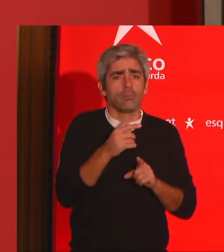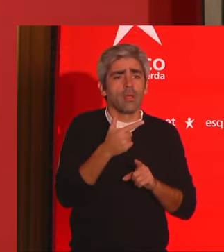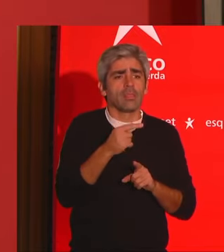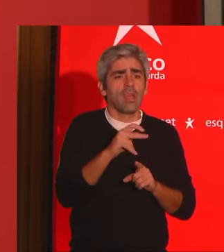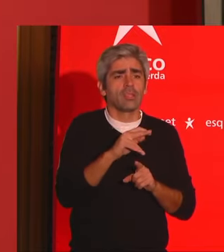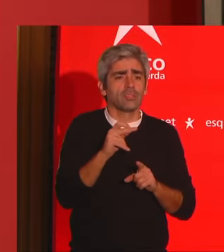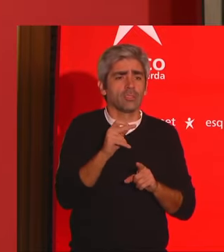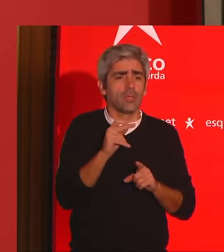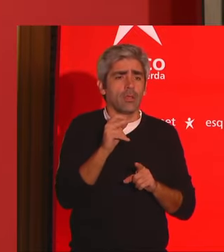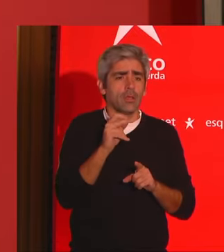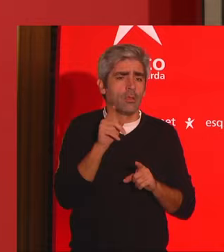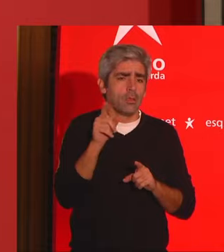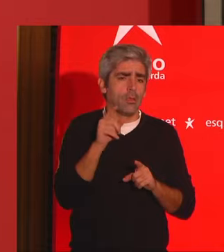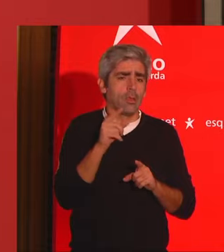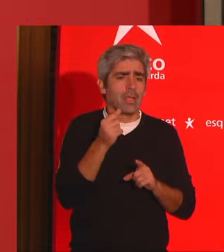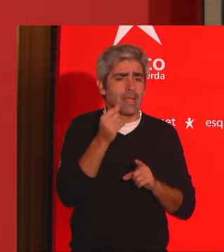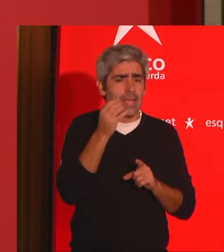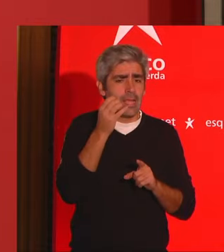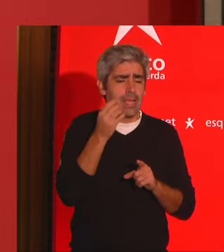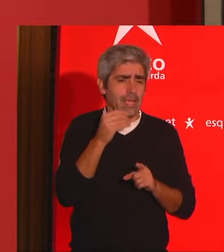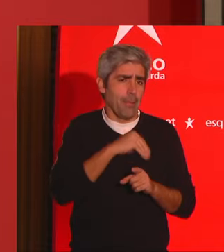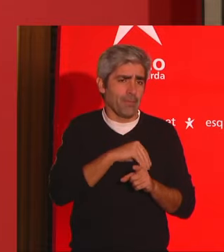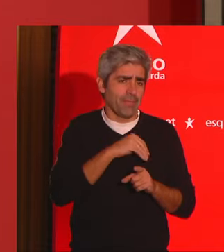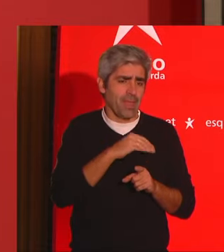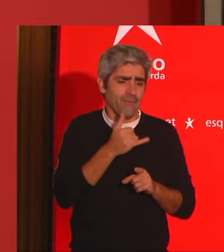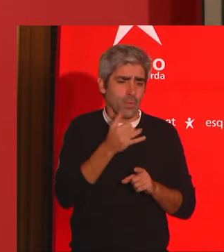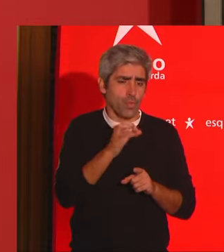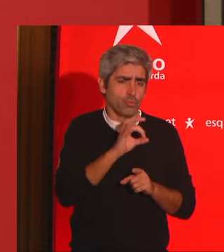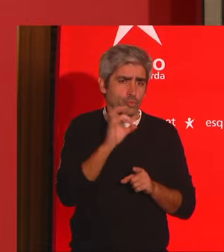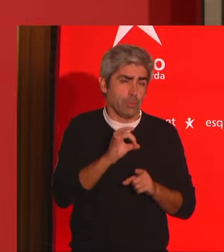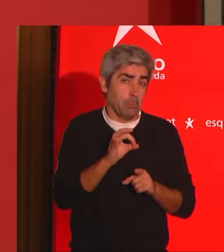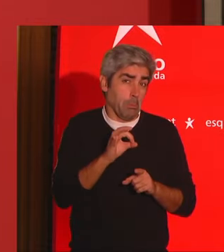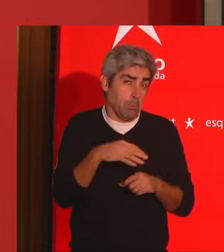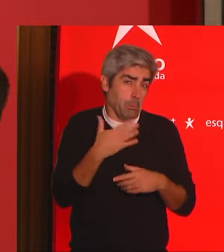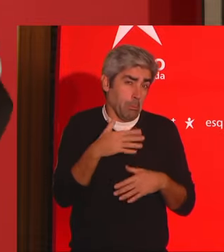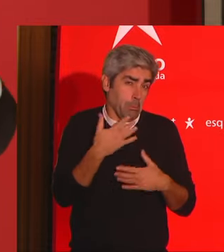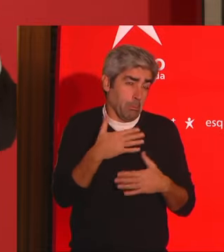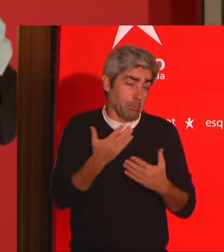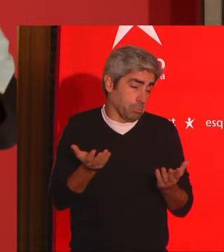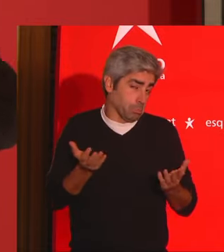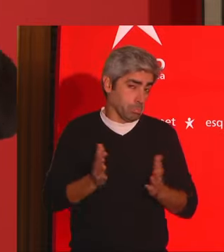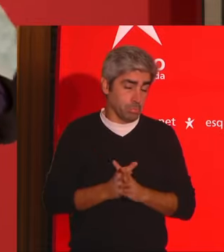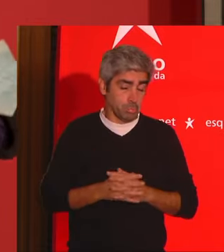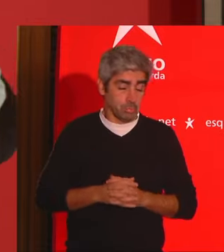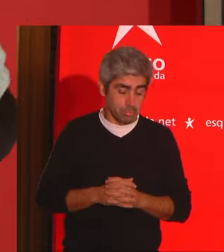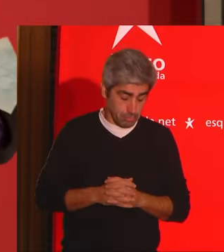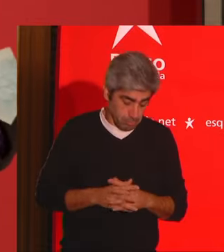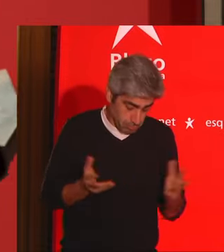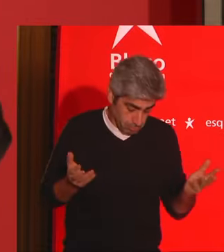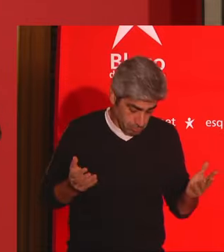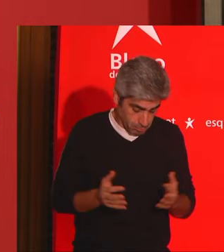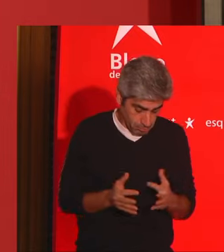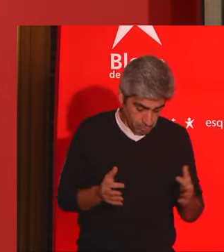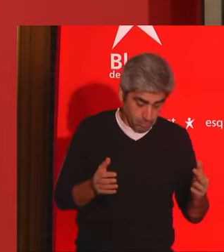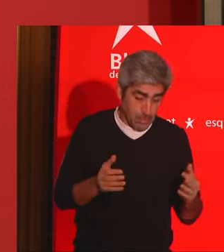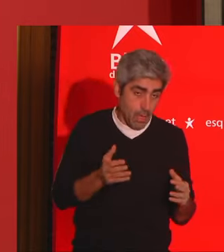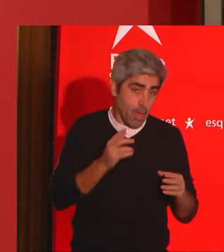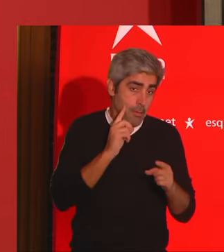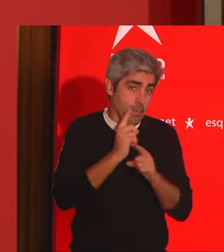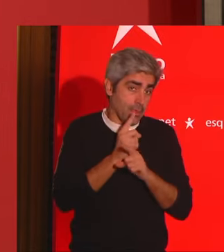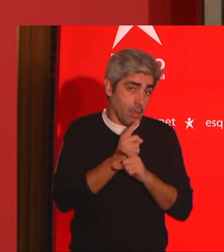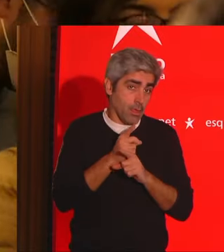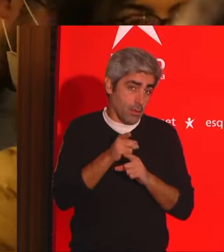de liberatória de capitais, sei lá, de 28%, e isto no entendimento que se manterá